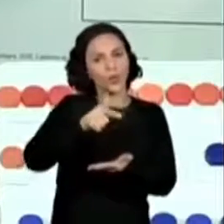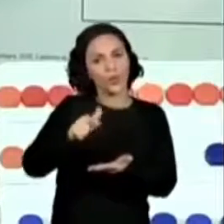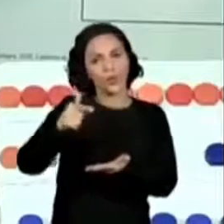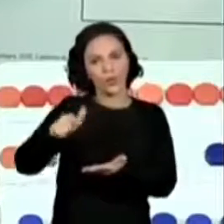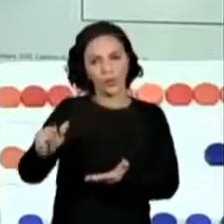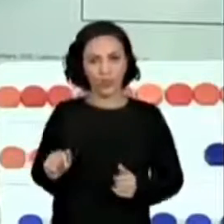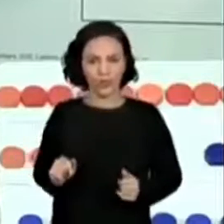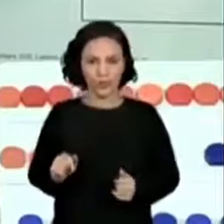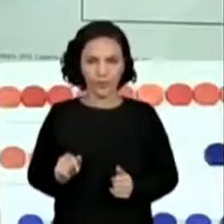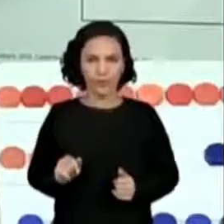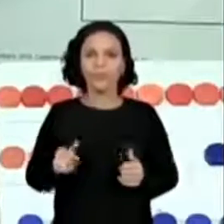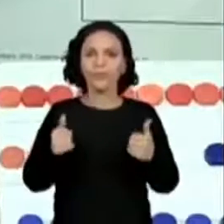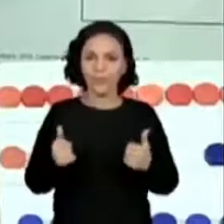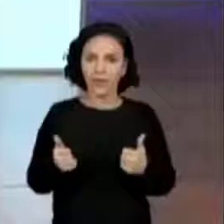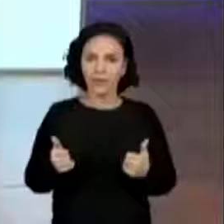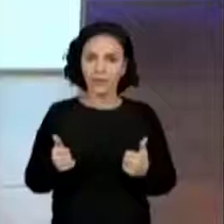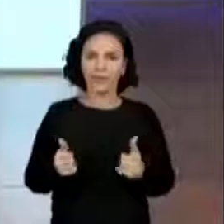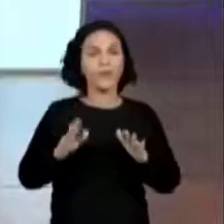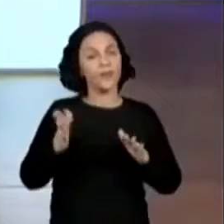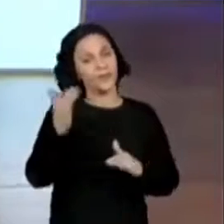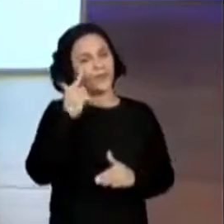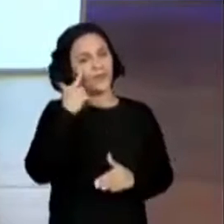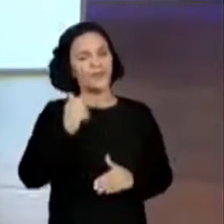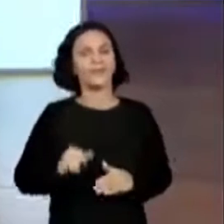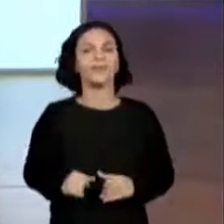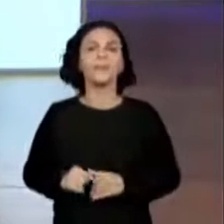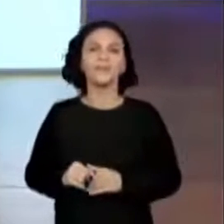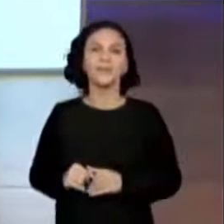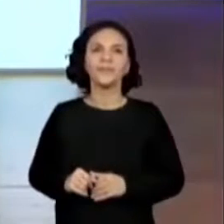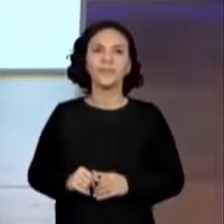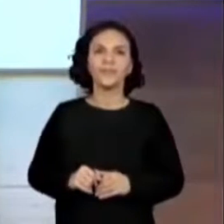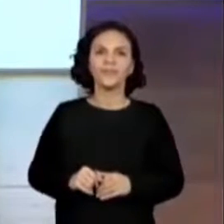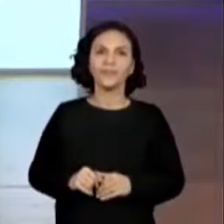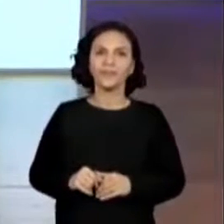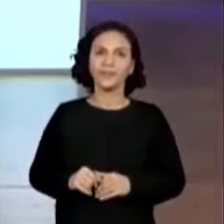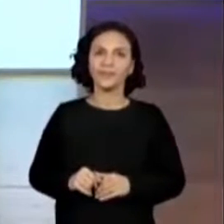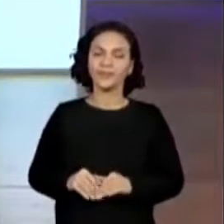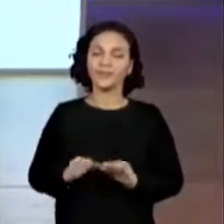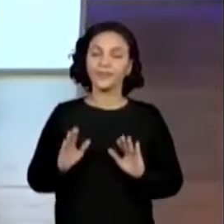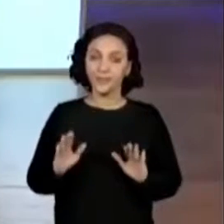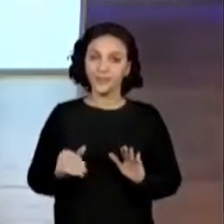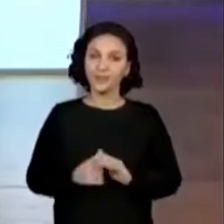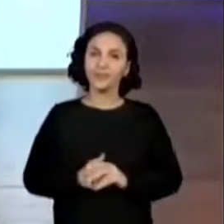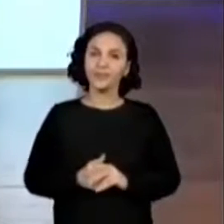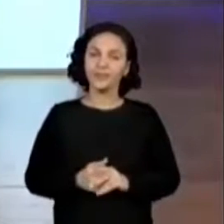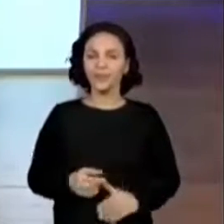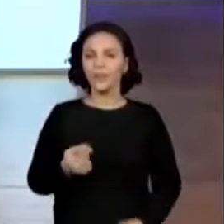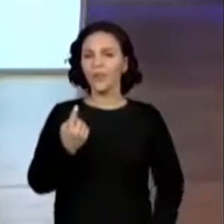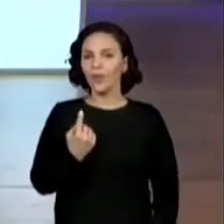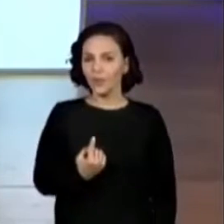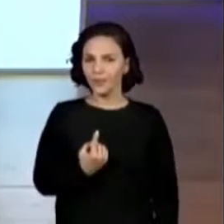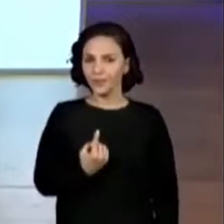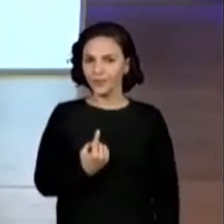do que a gente está fazendo aqui, tá bom? Então vamos lá, com o nosso material, tá, Pro? Vamos lá.